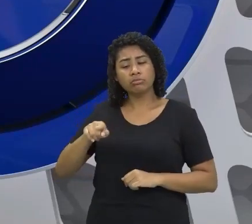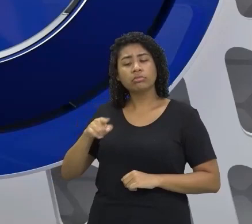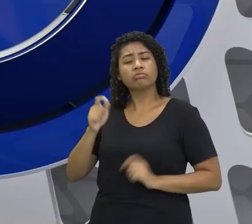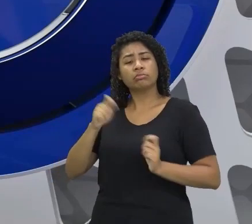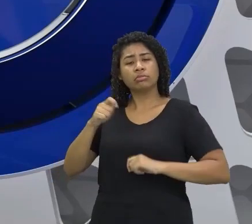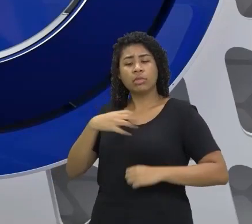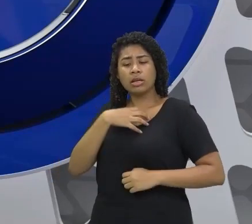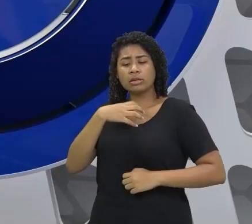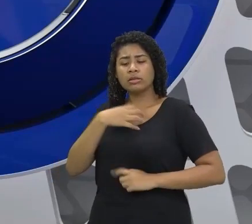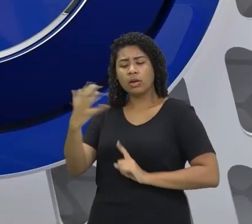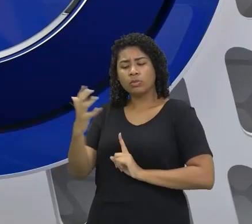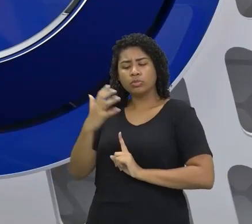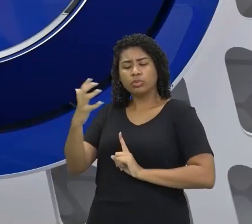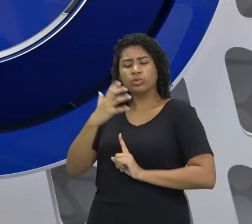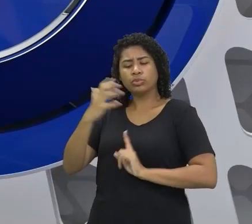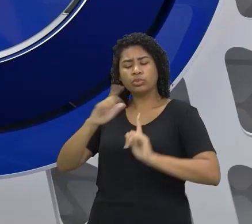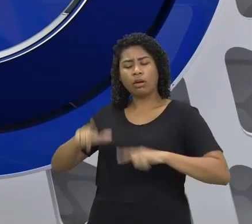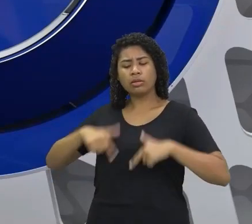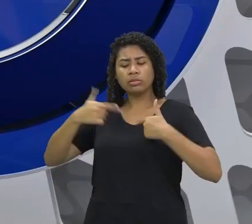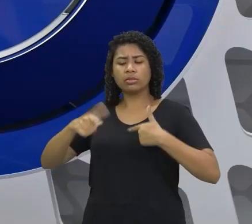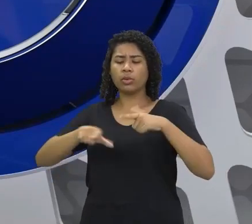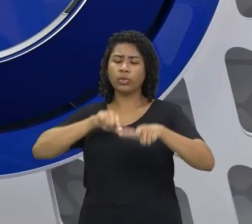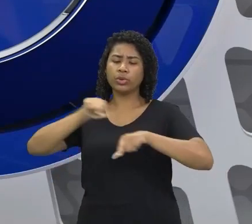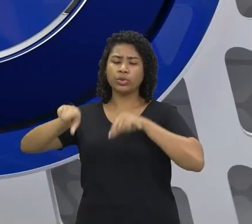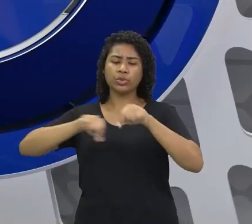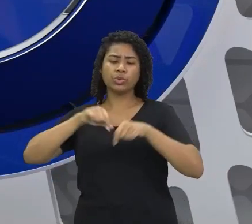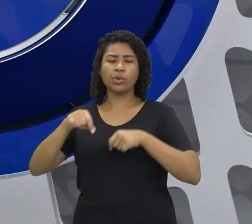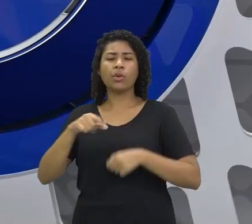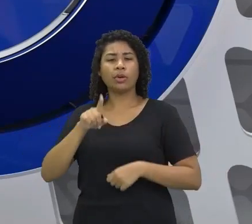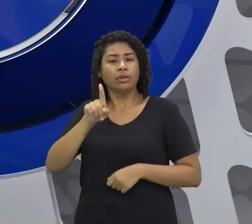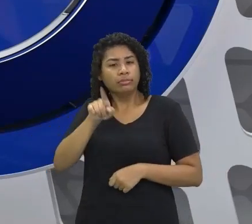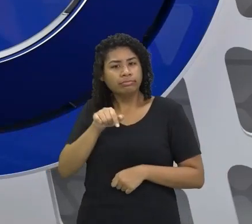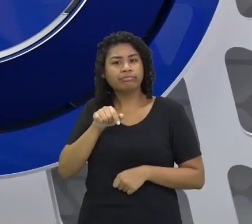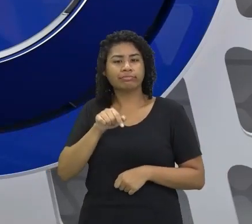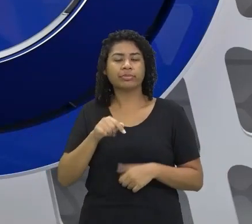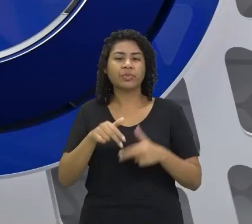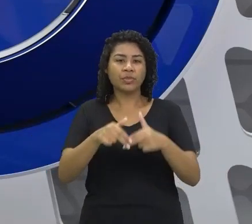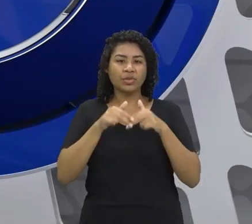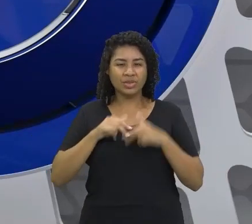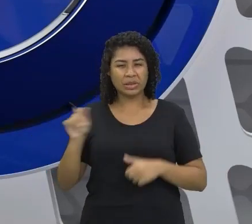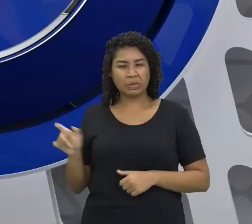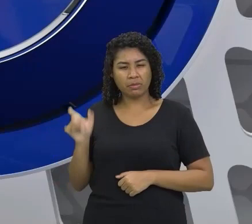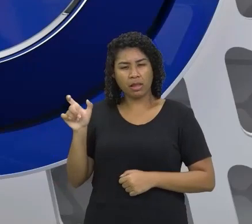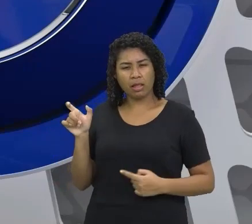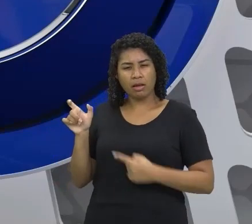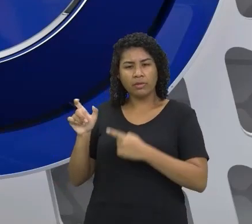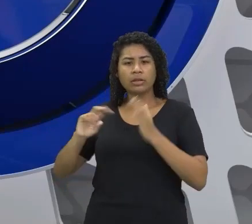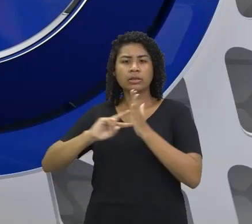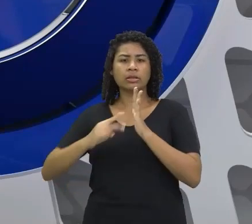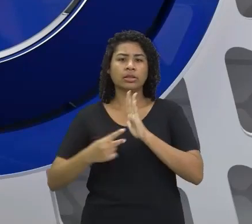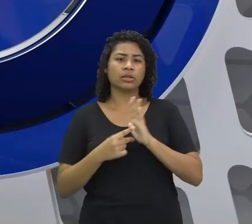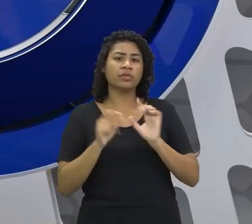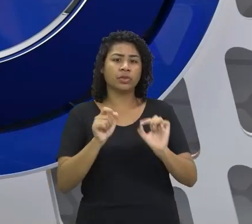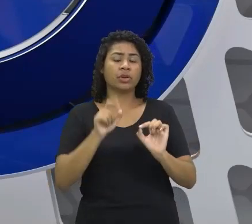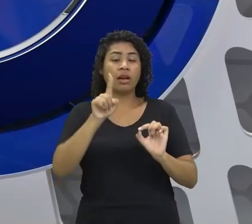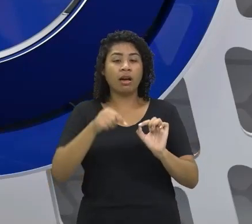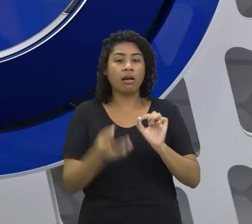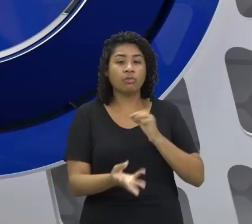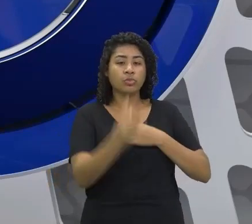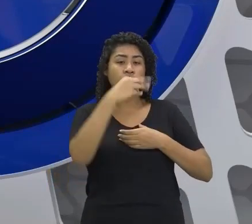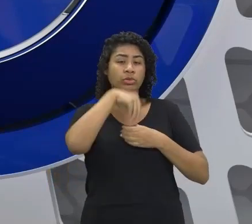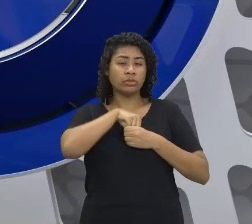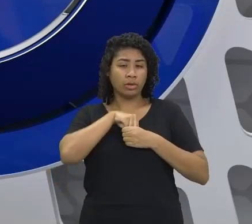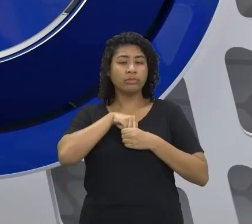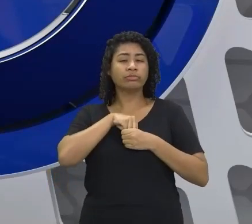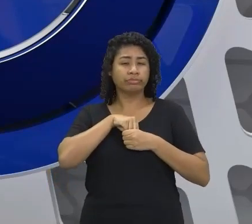suas ações. Então, na verdade, nós poderíamos dizer que espiritualidade é parte integrante da vida e